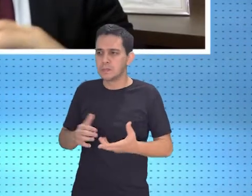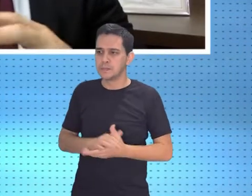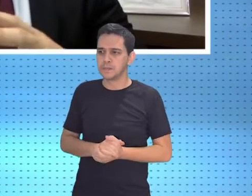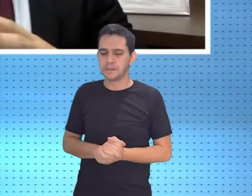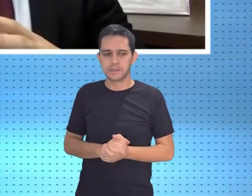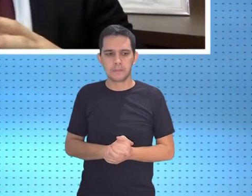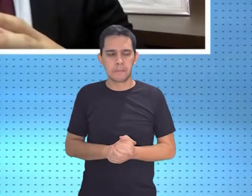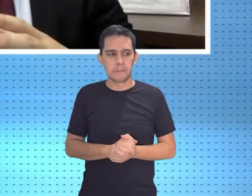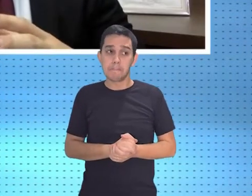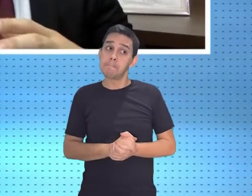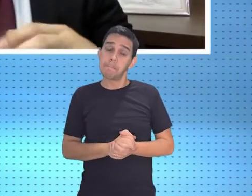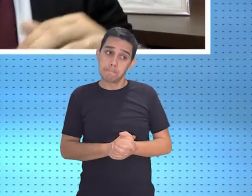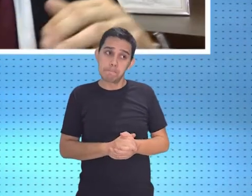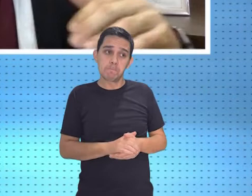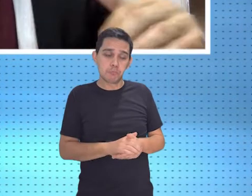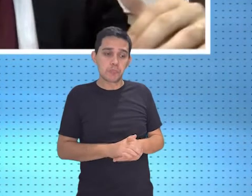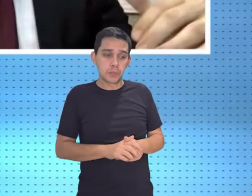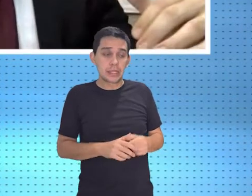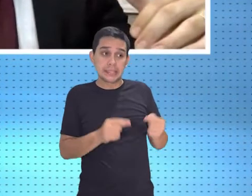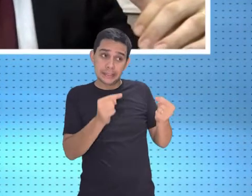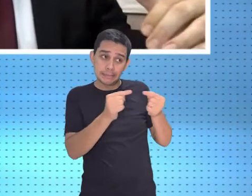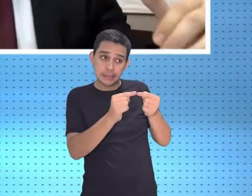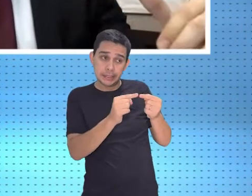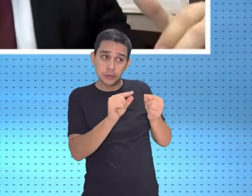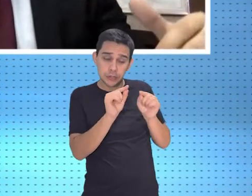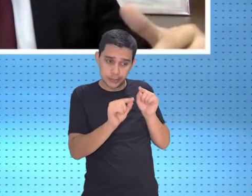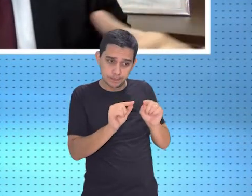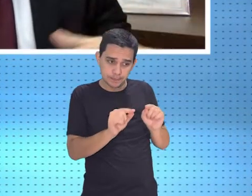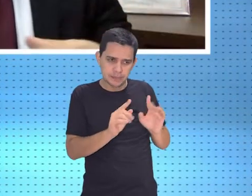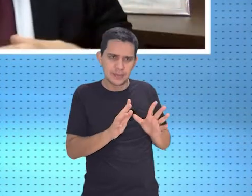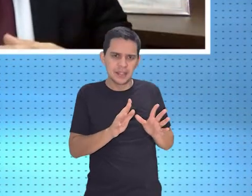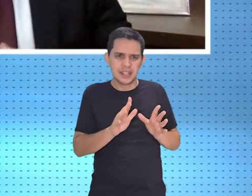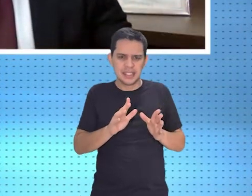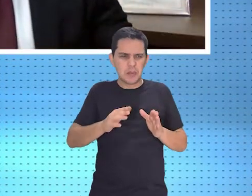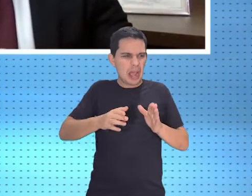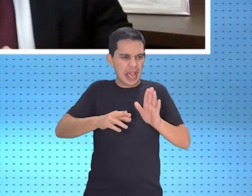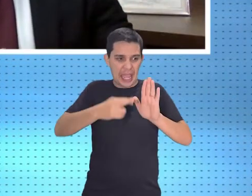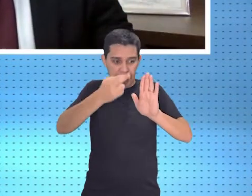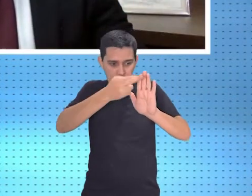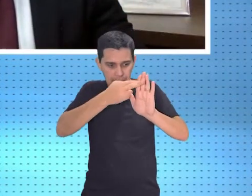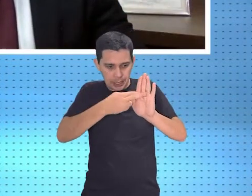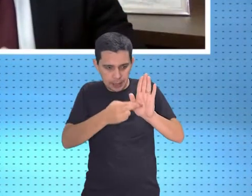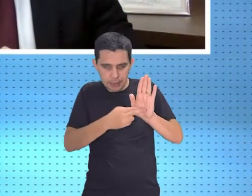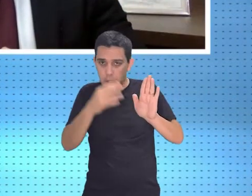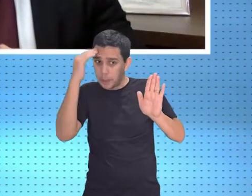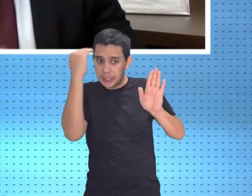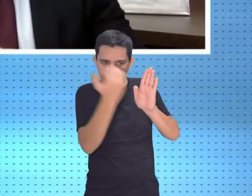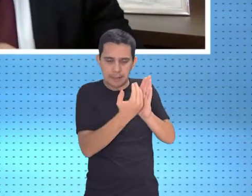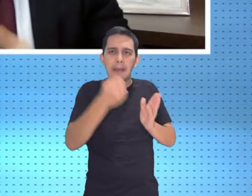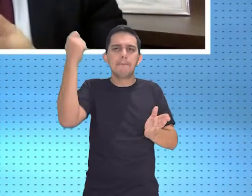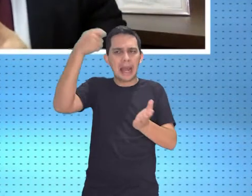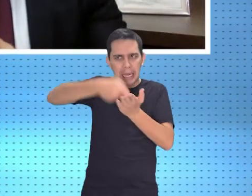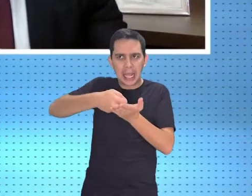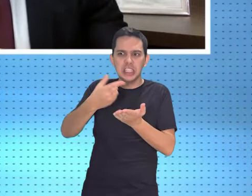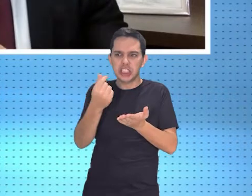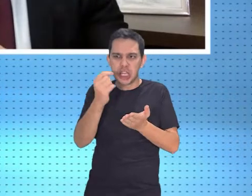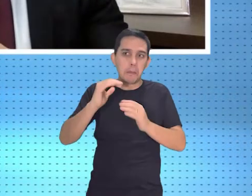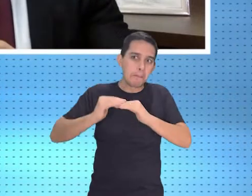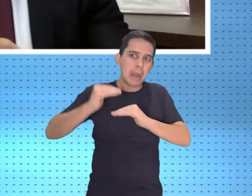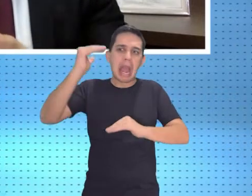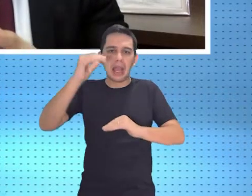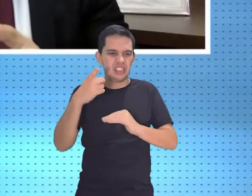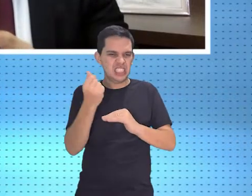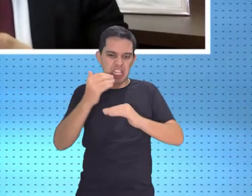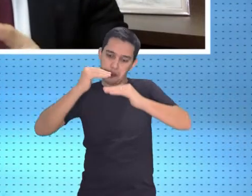Nesse caso, não há um parâmetro a ser seguido. Por óbvio que o julgador, considerado o caso